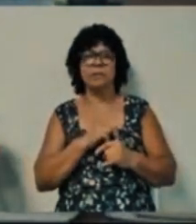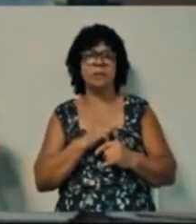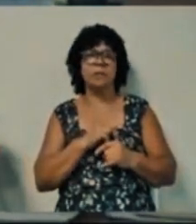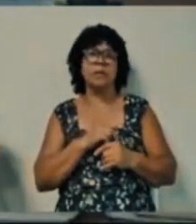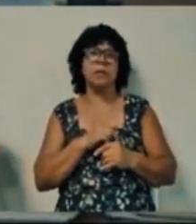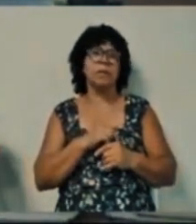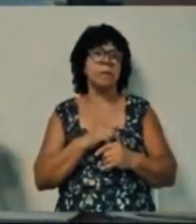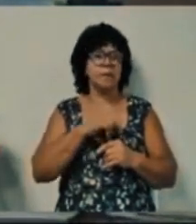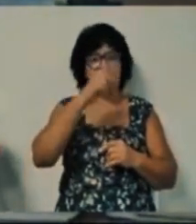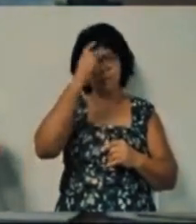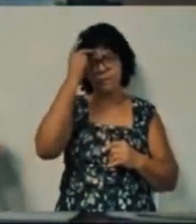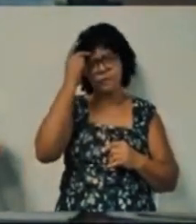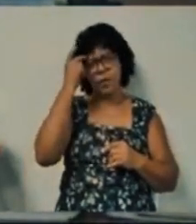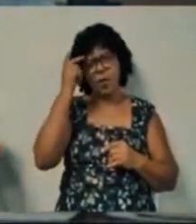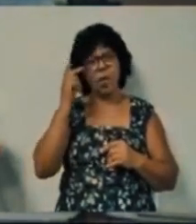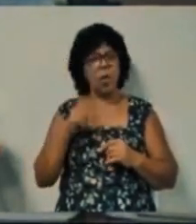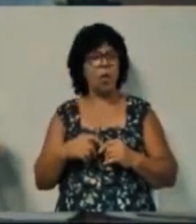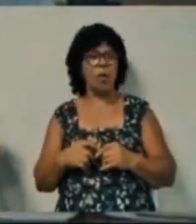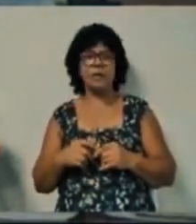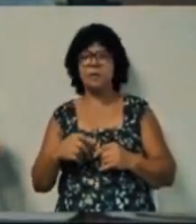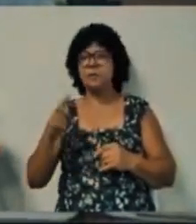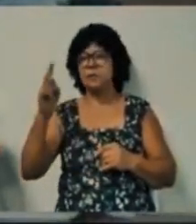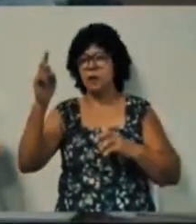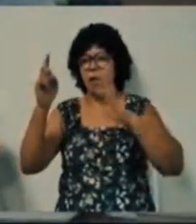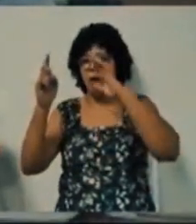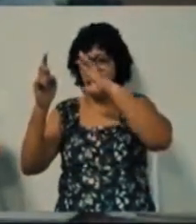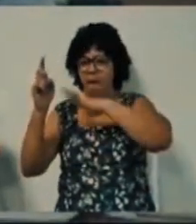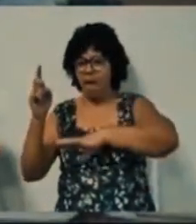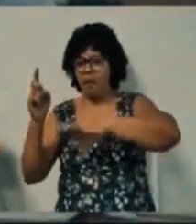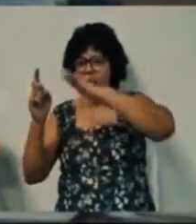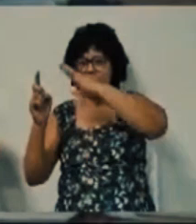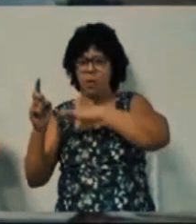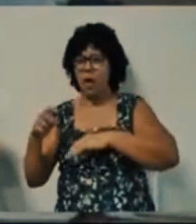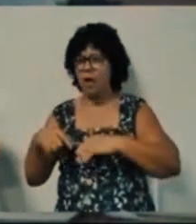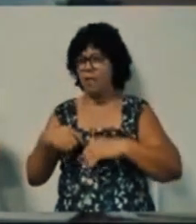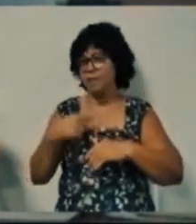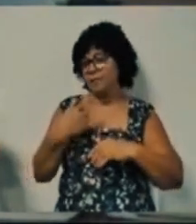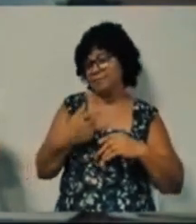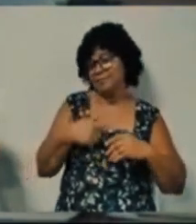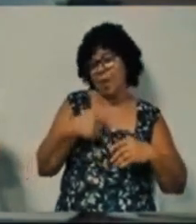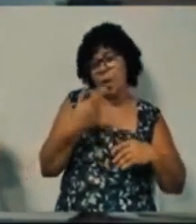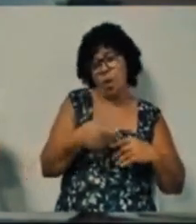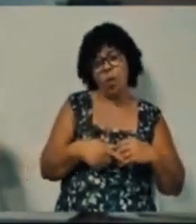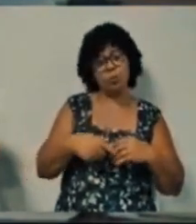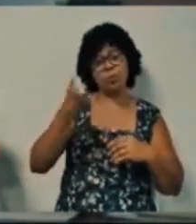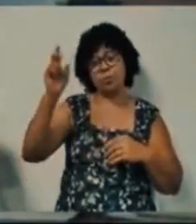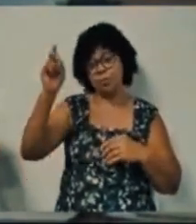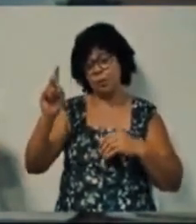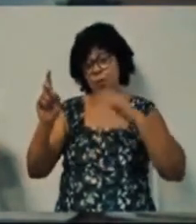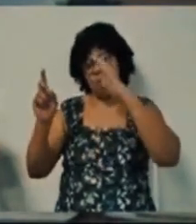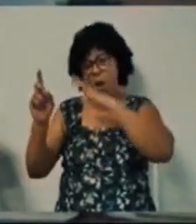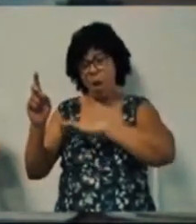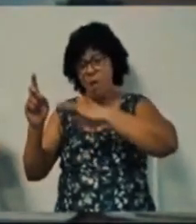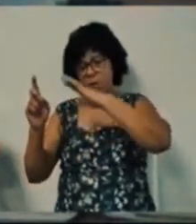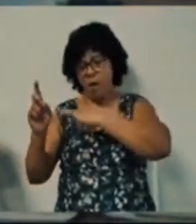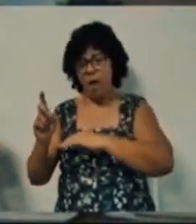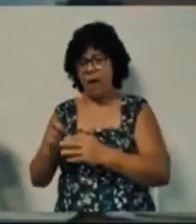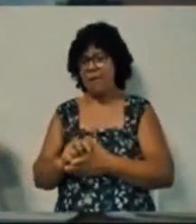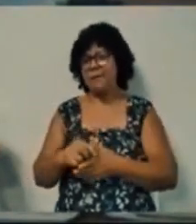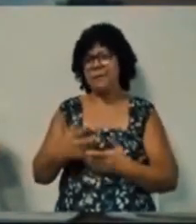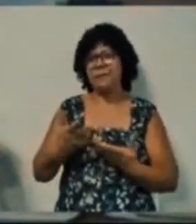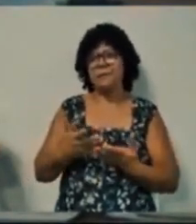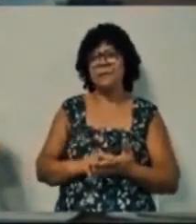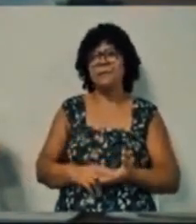idólatra. As pessoas vinham de todas as partes para conhecer o templo da deusa Diana,